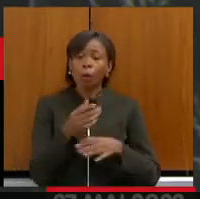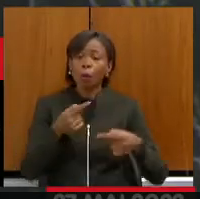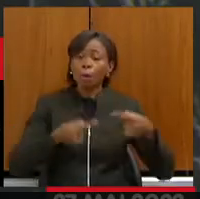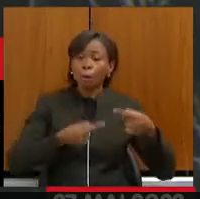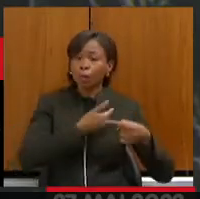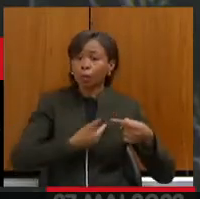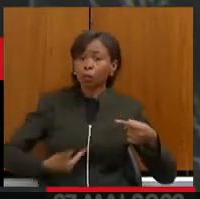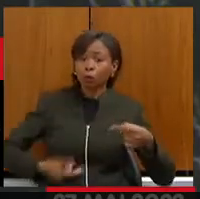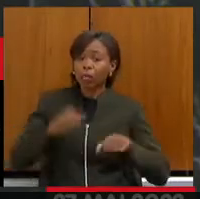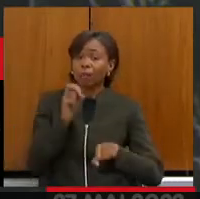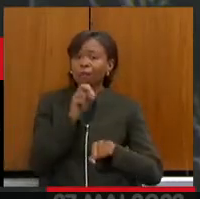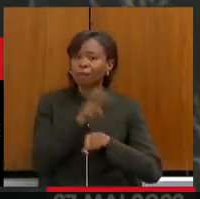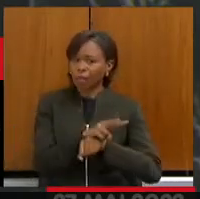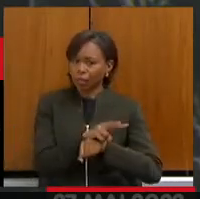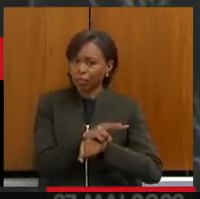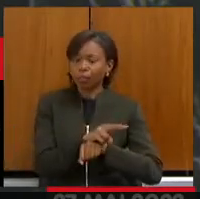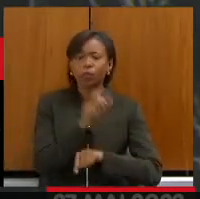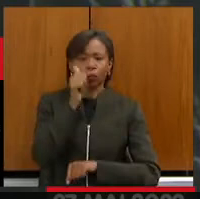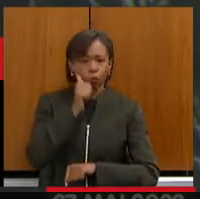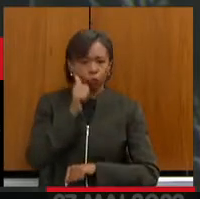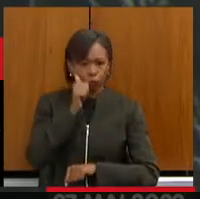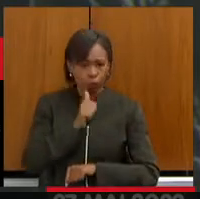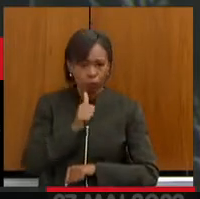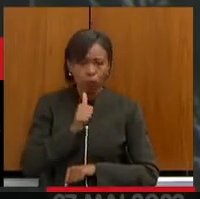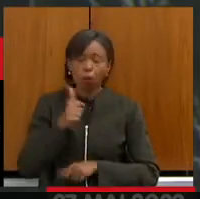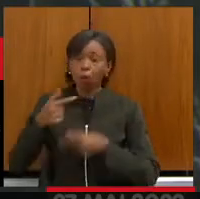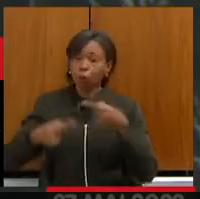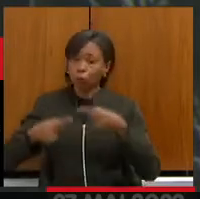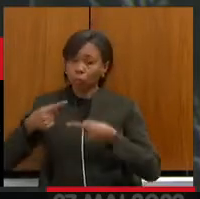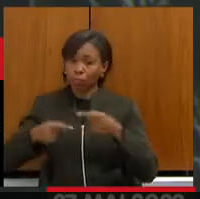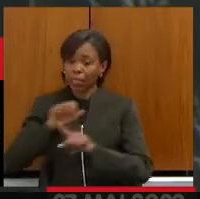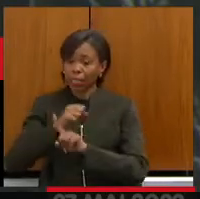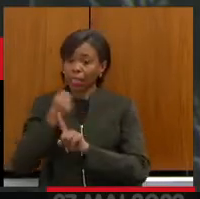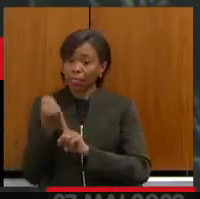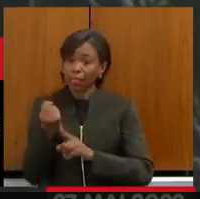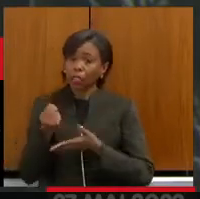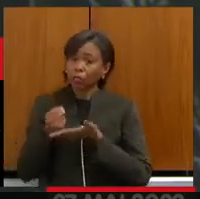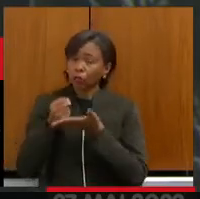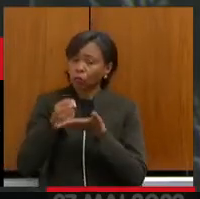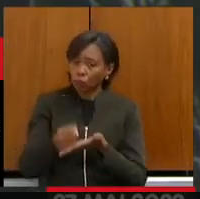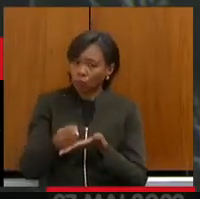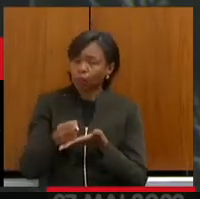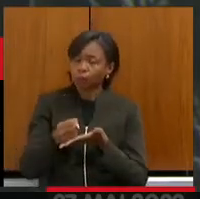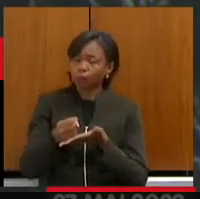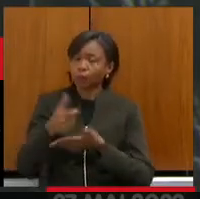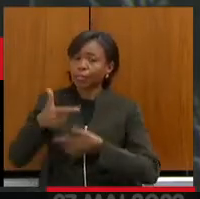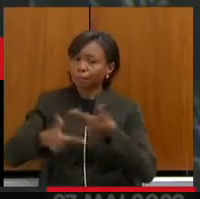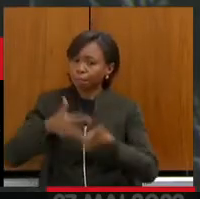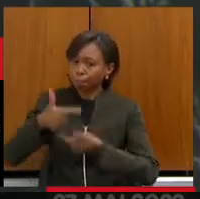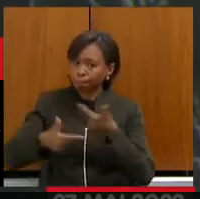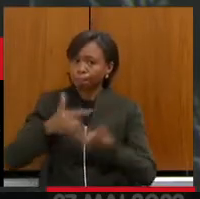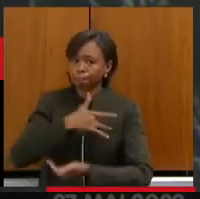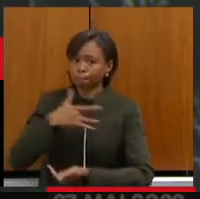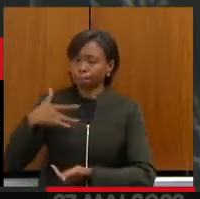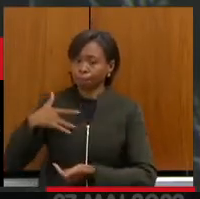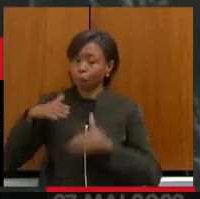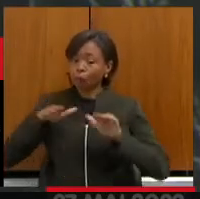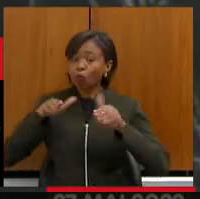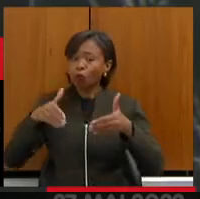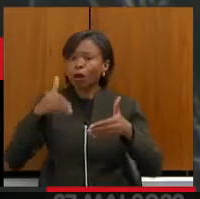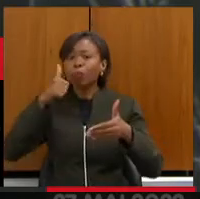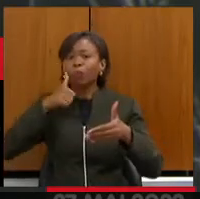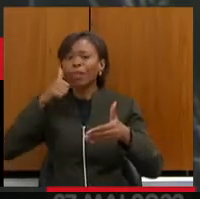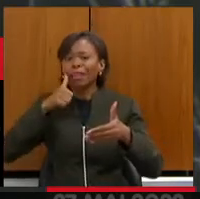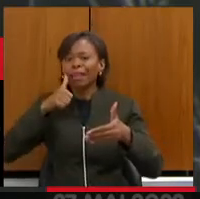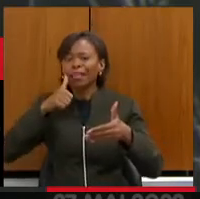Feminina as políticas públicas de assistência social empregabilidade e saúde direcionadas às mulheres em situação de